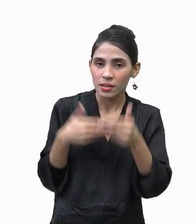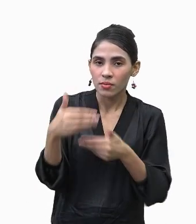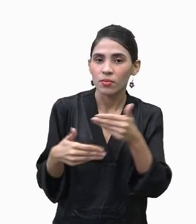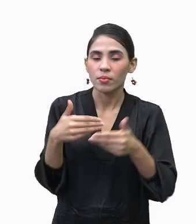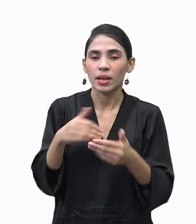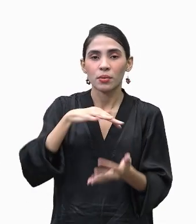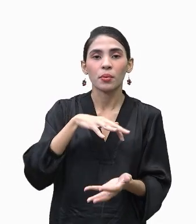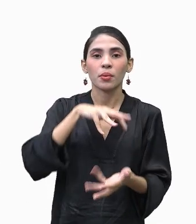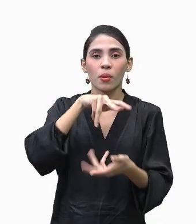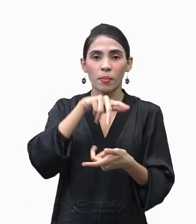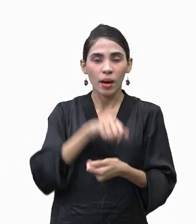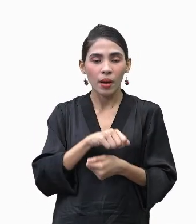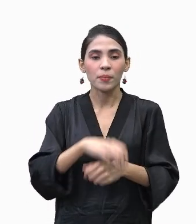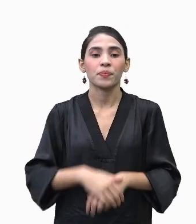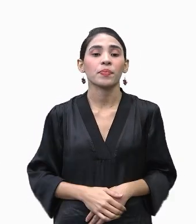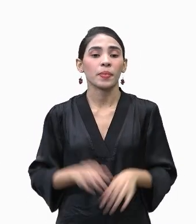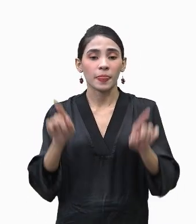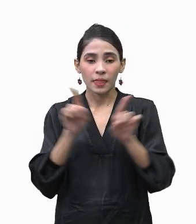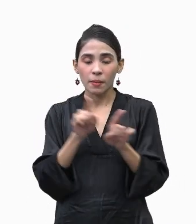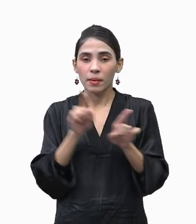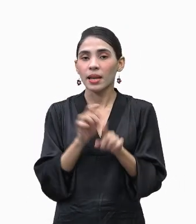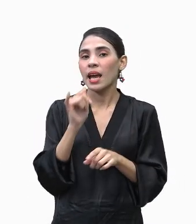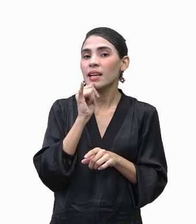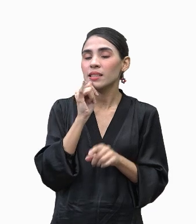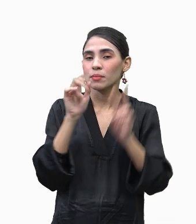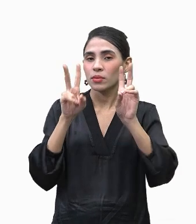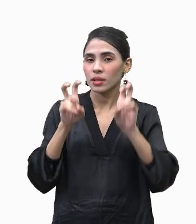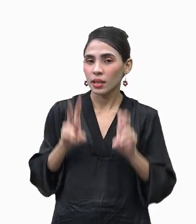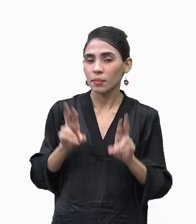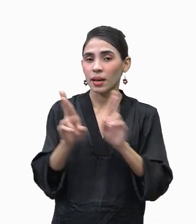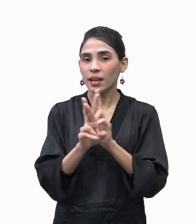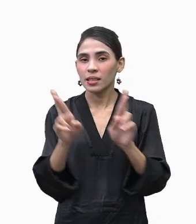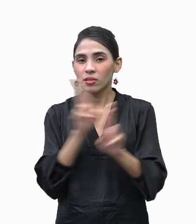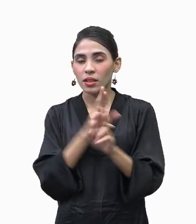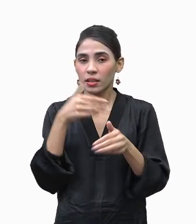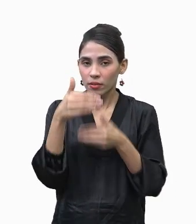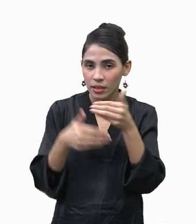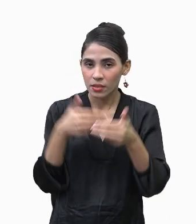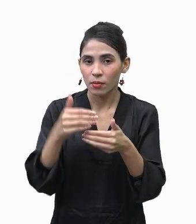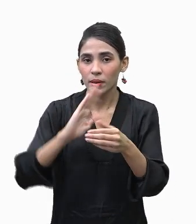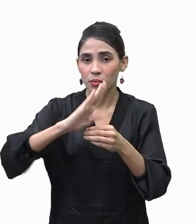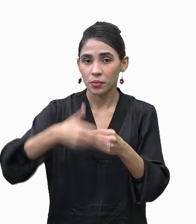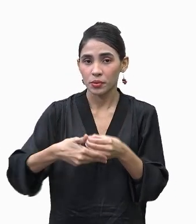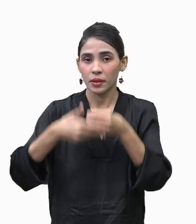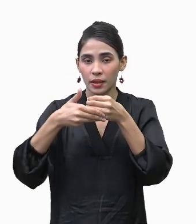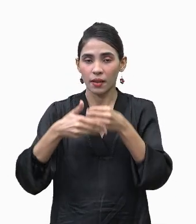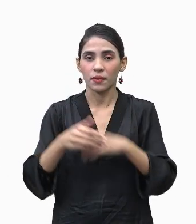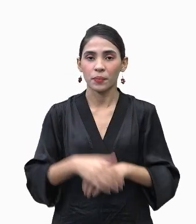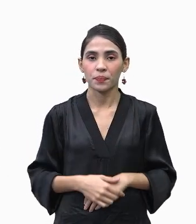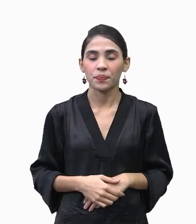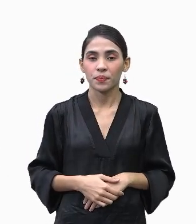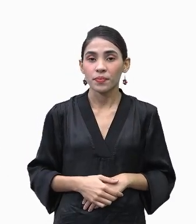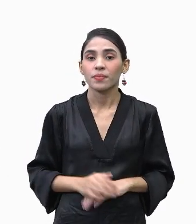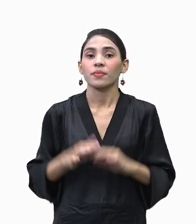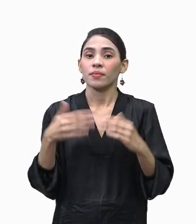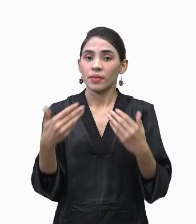nível global, e também questões relacionadas ao desenvolvimento sustentável. Então,